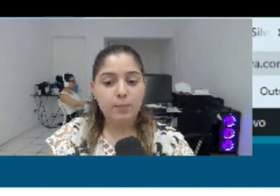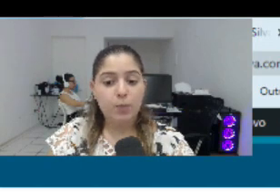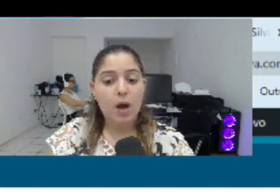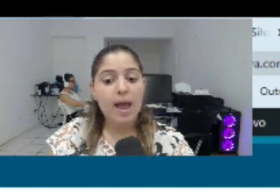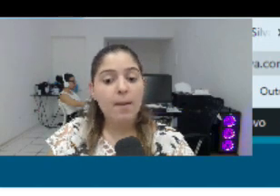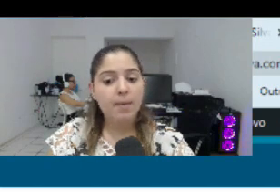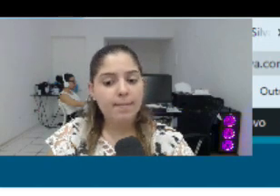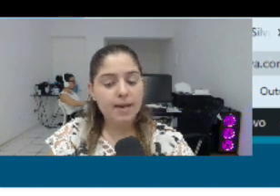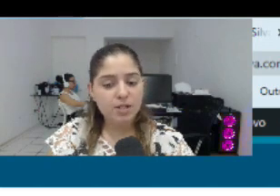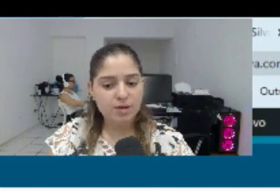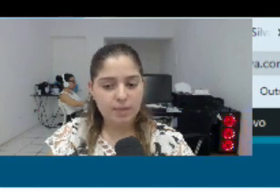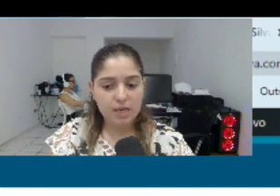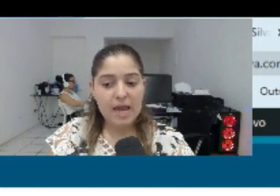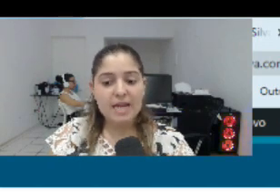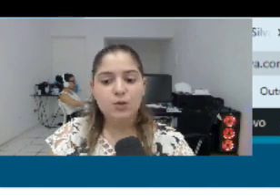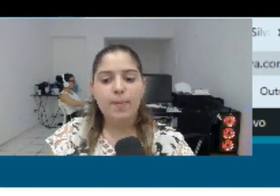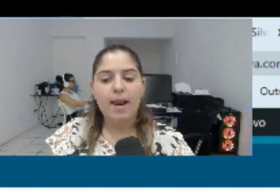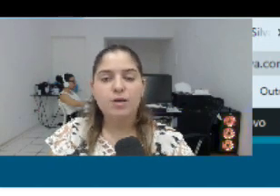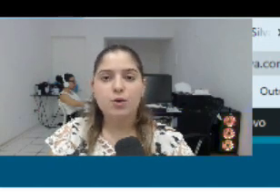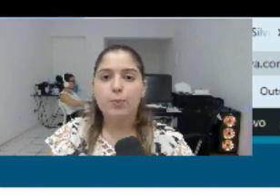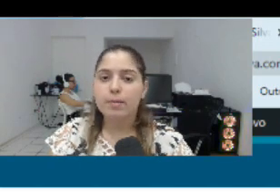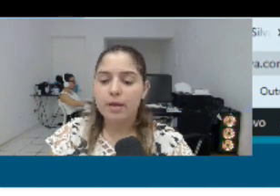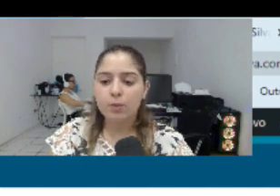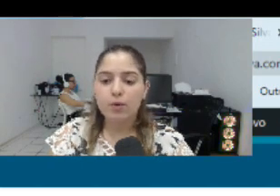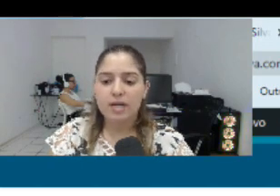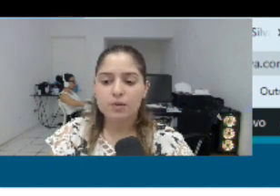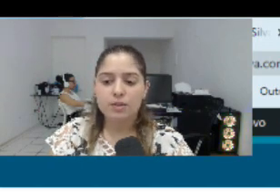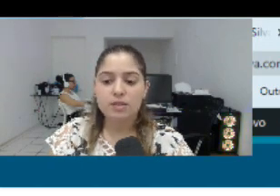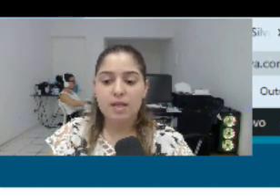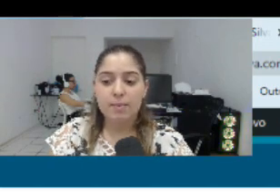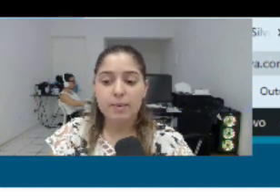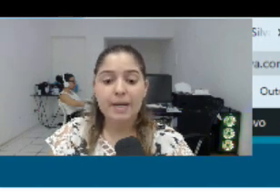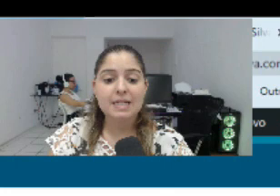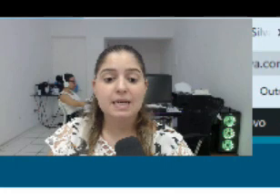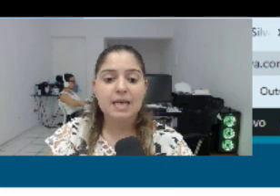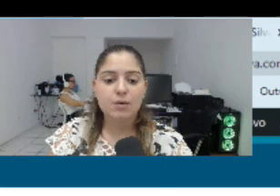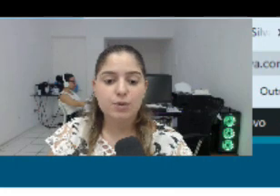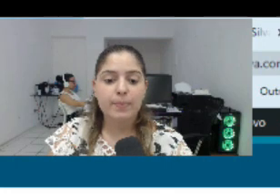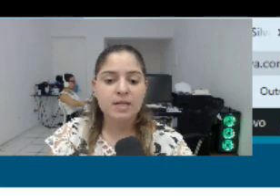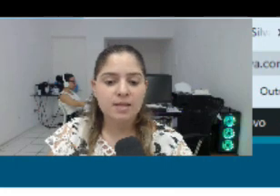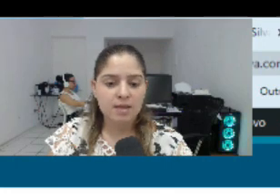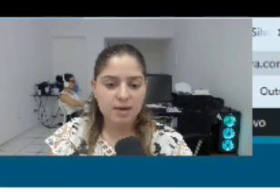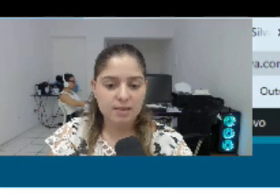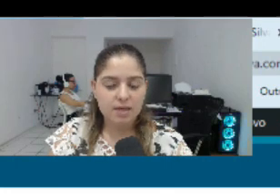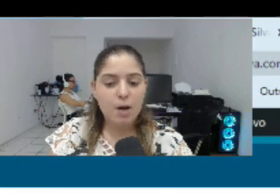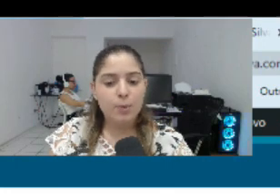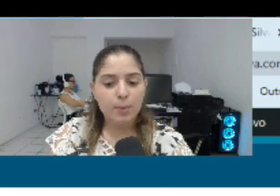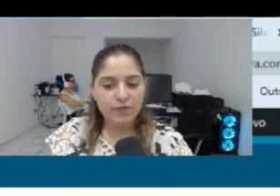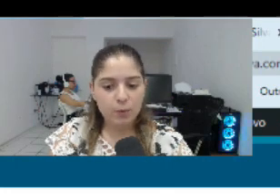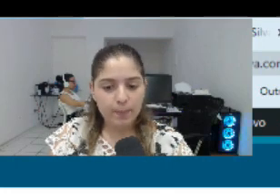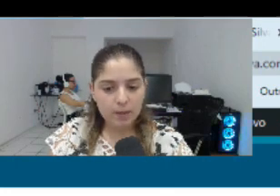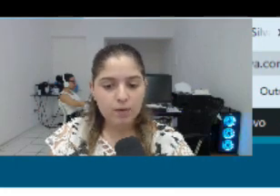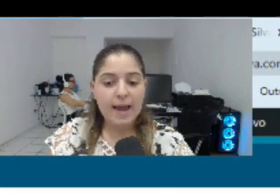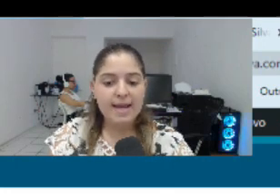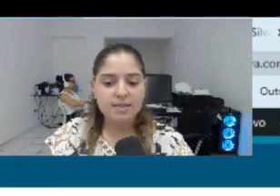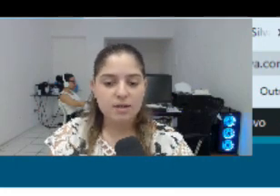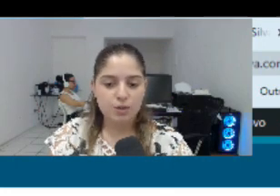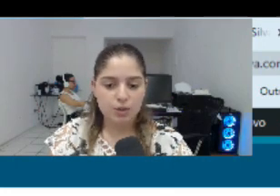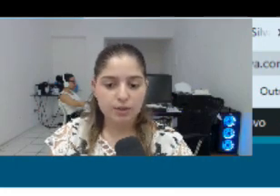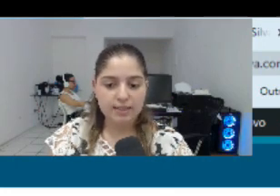afirmação feita por Herman Benjamin em sua palestra no primeiro Congresso Sistema Brasileiro de Precedentes, promovido